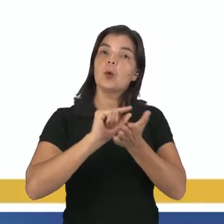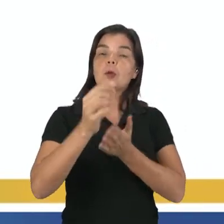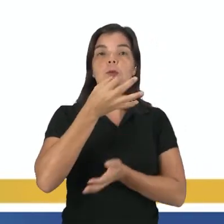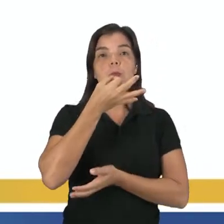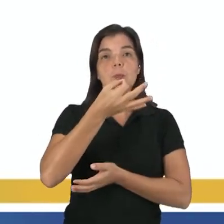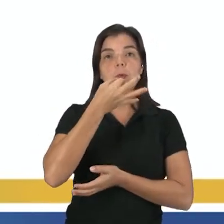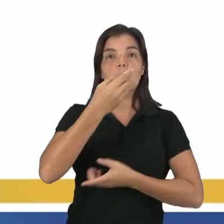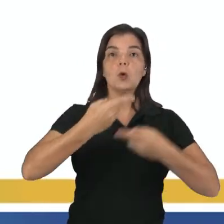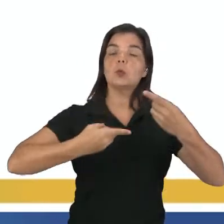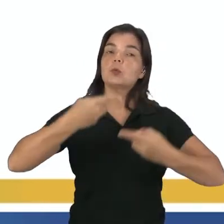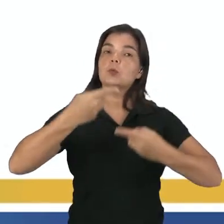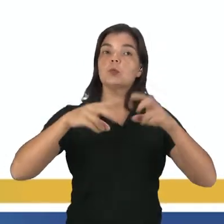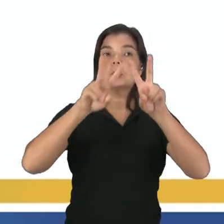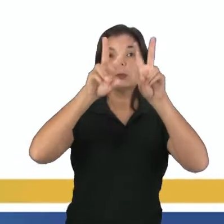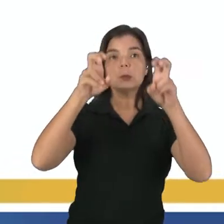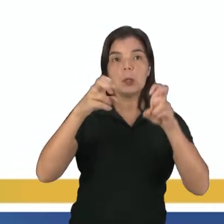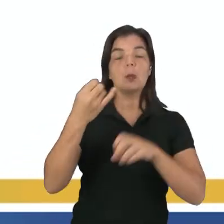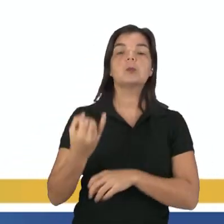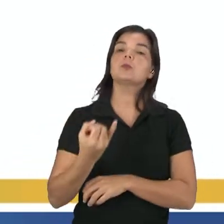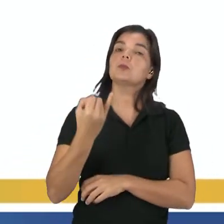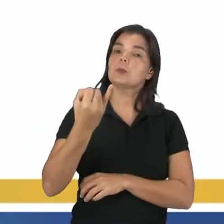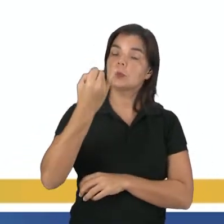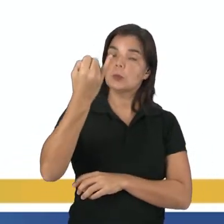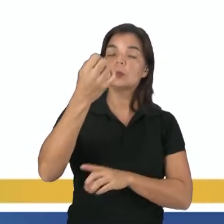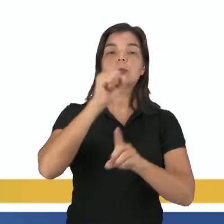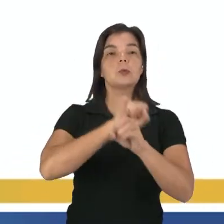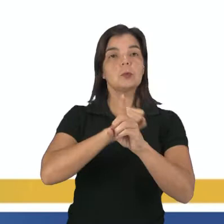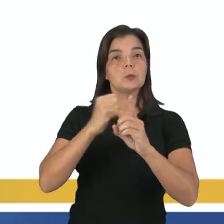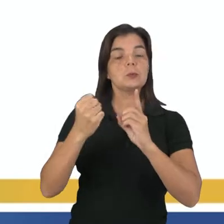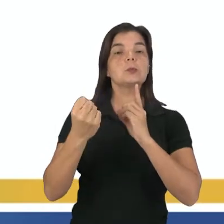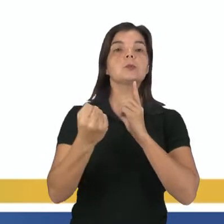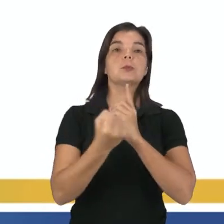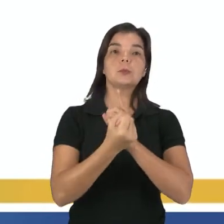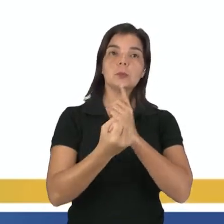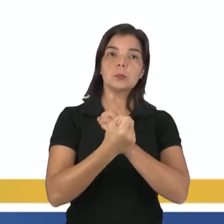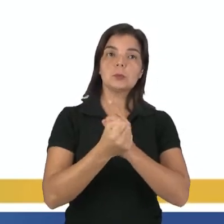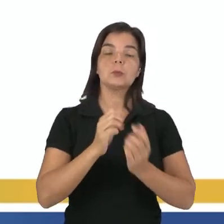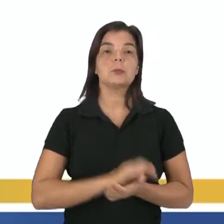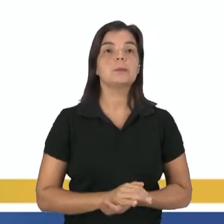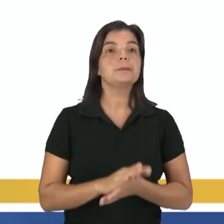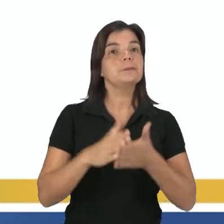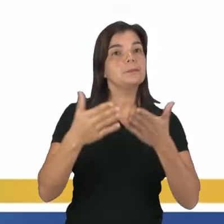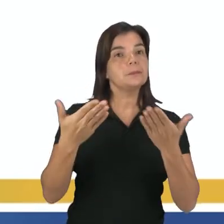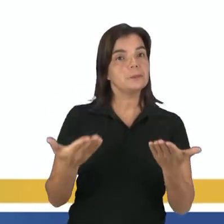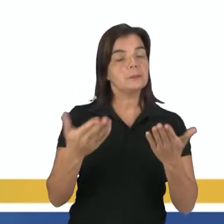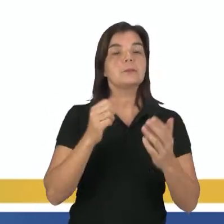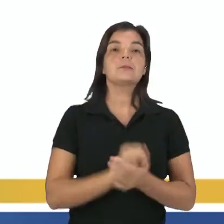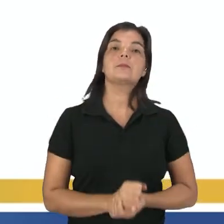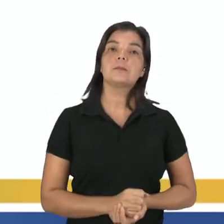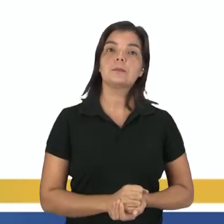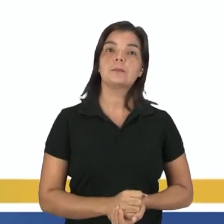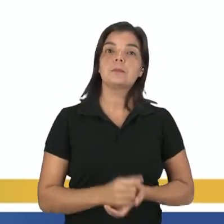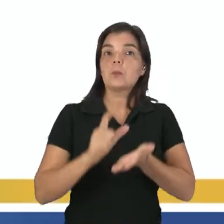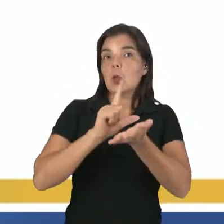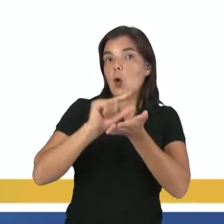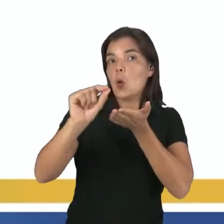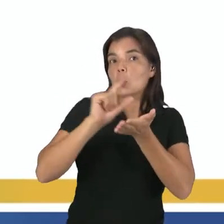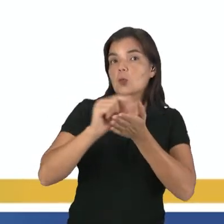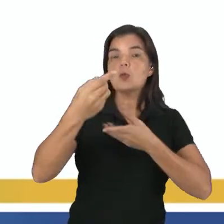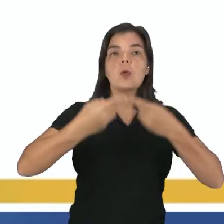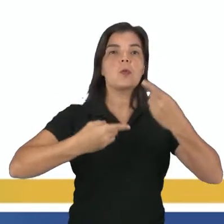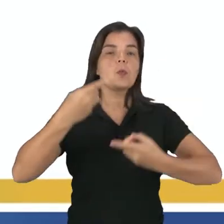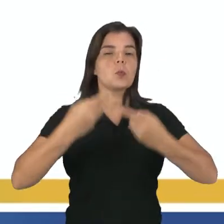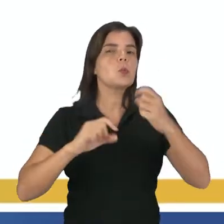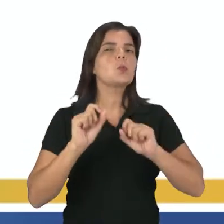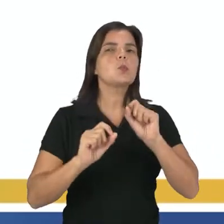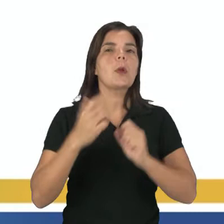que nos artigos de opinião discute-se temas de interesse e de relevância social. Nesse caso, o